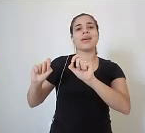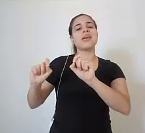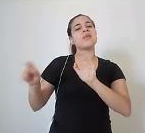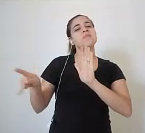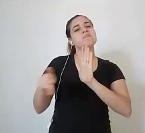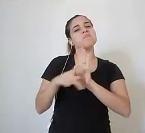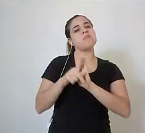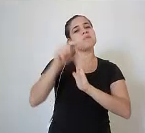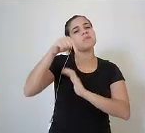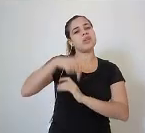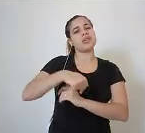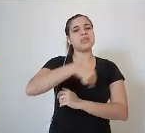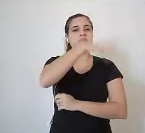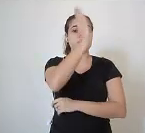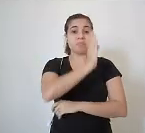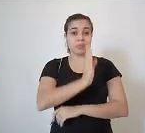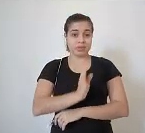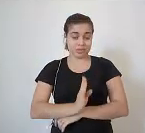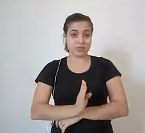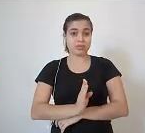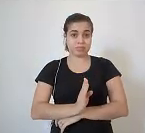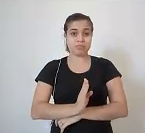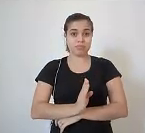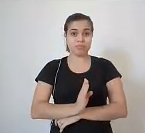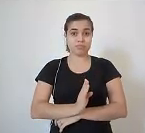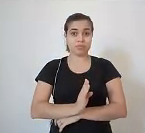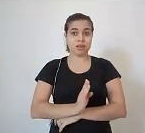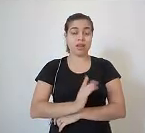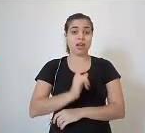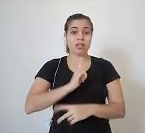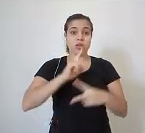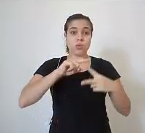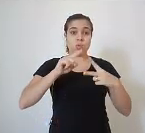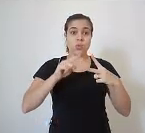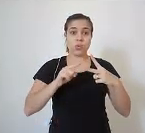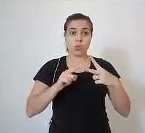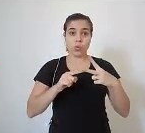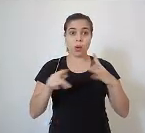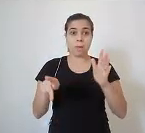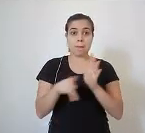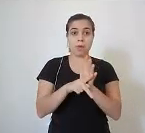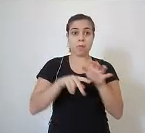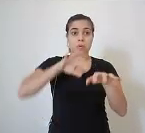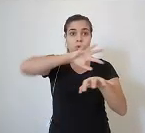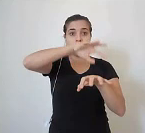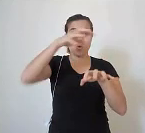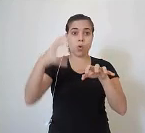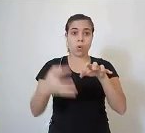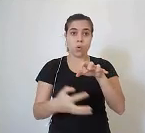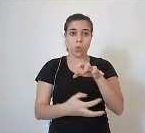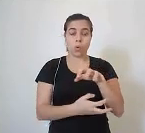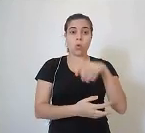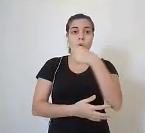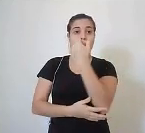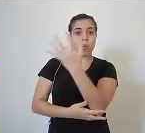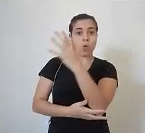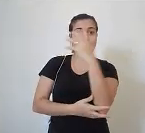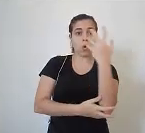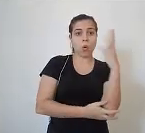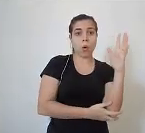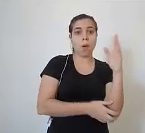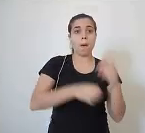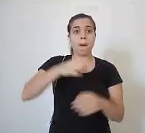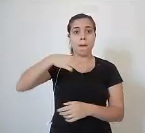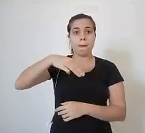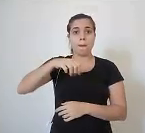Aqui nesse slide nós podemos visualizar agora sim, né, dois ecossistemas brasileiros, mais especificamente